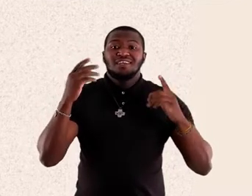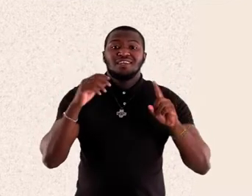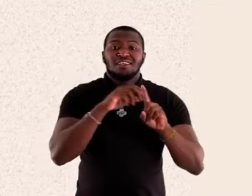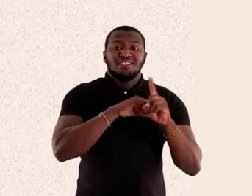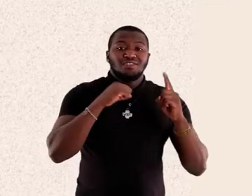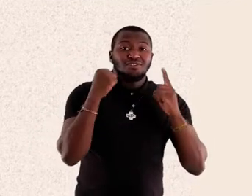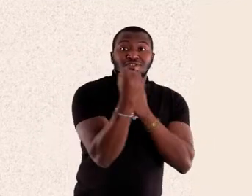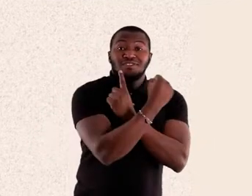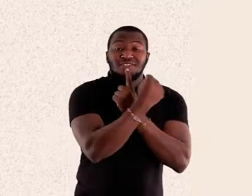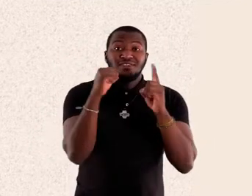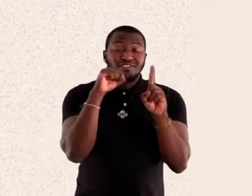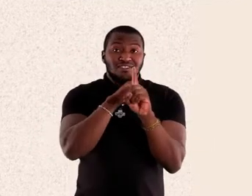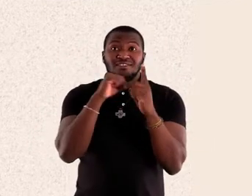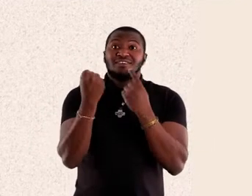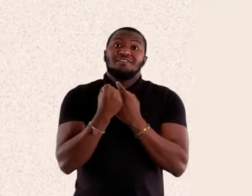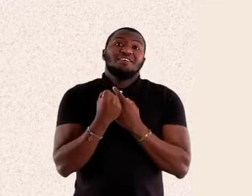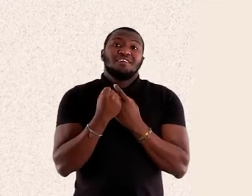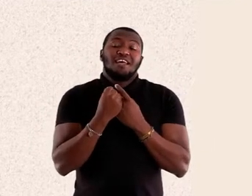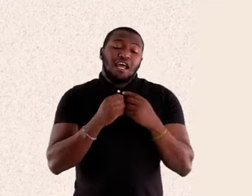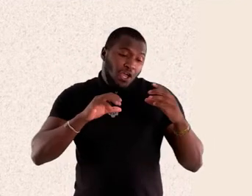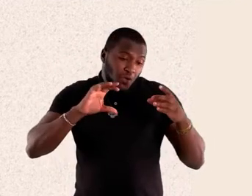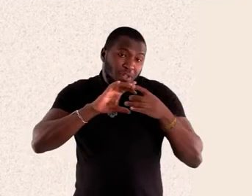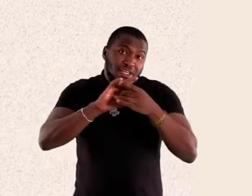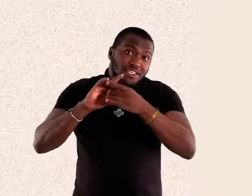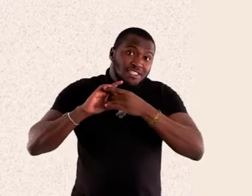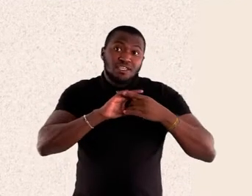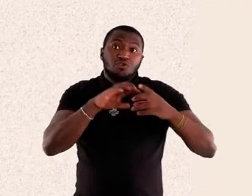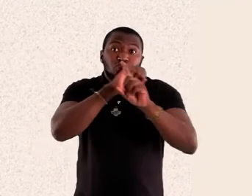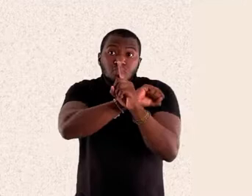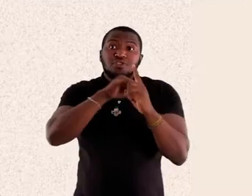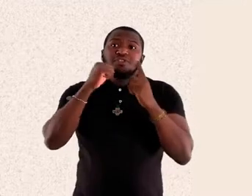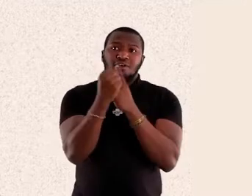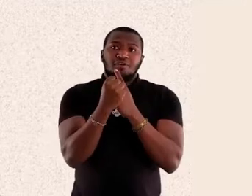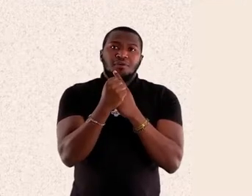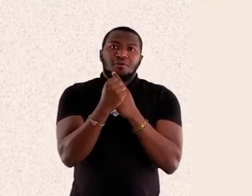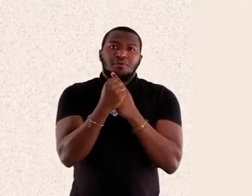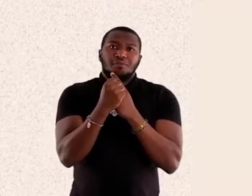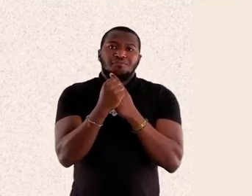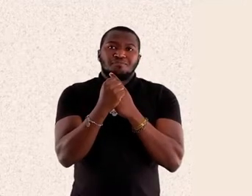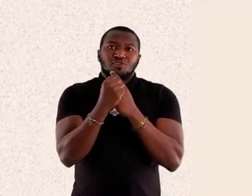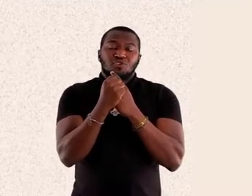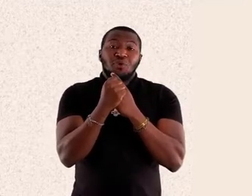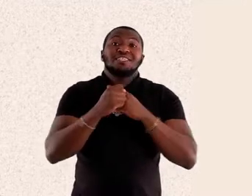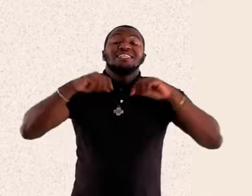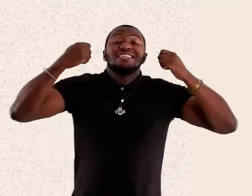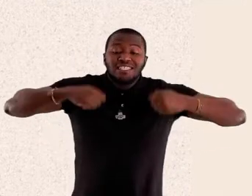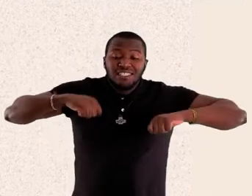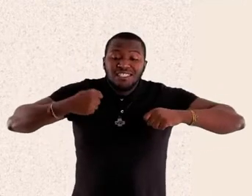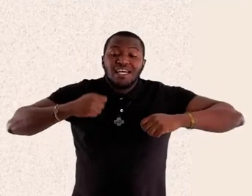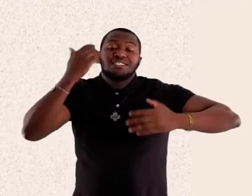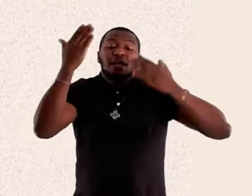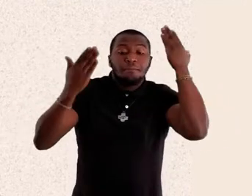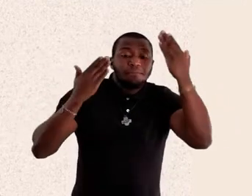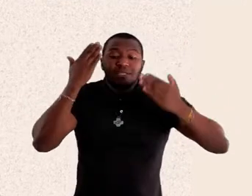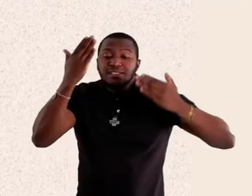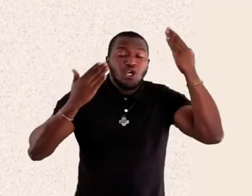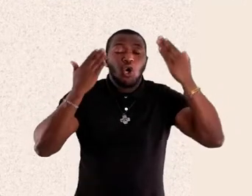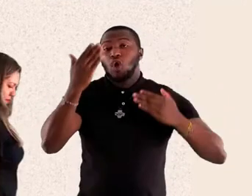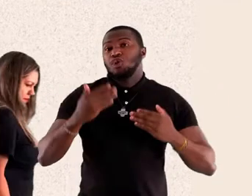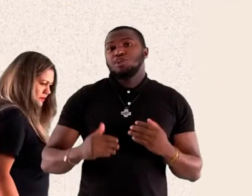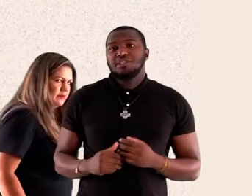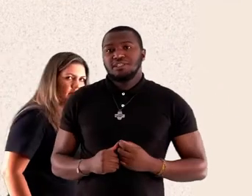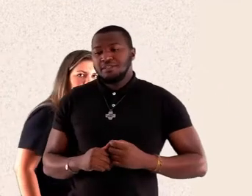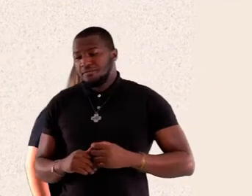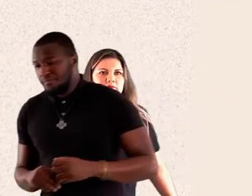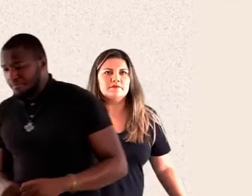sociais né as nossas conexões sociais essas necessidades tidas aqui como psicológica Então nesse respeito dos outros